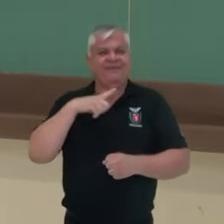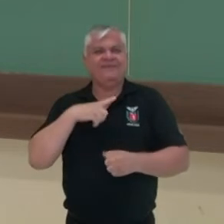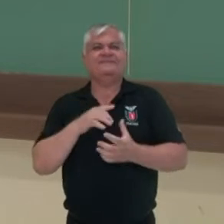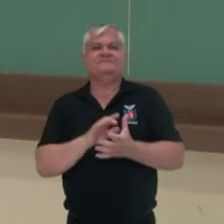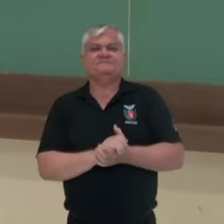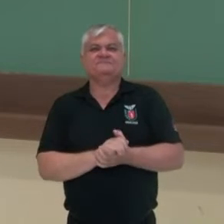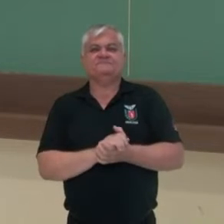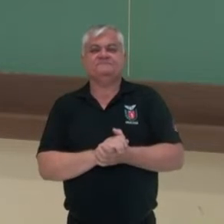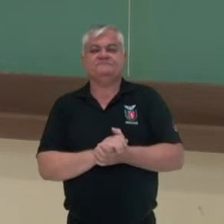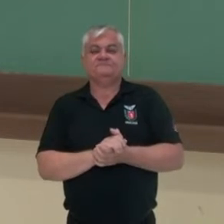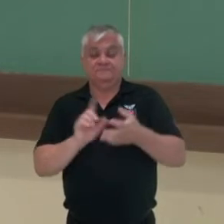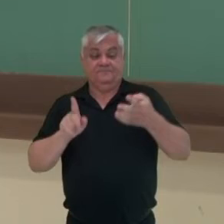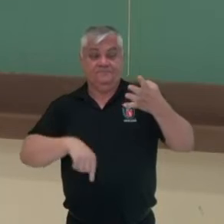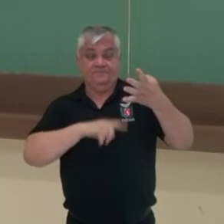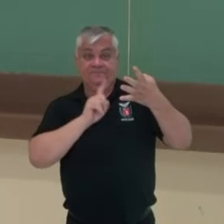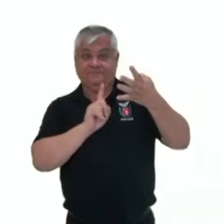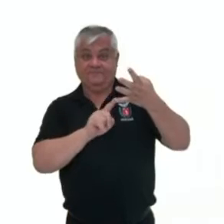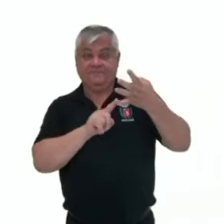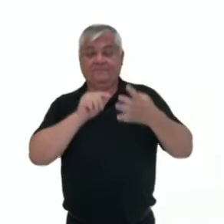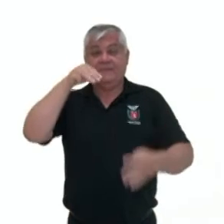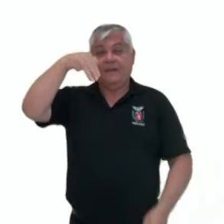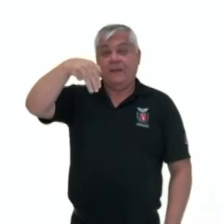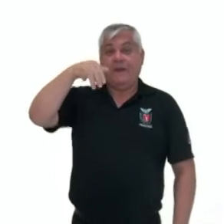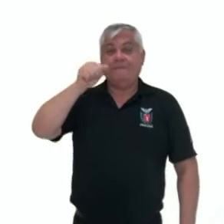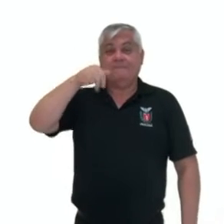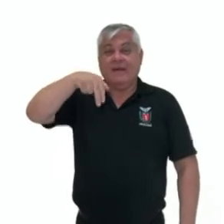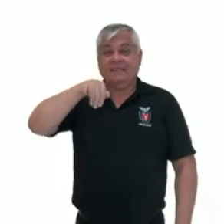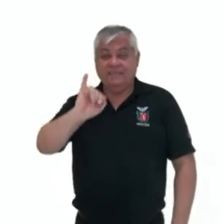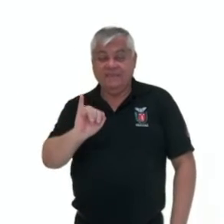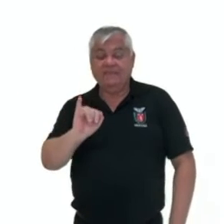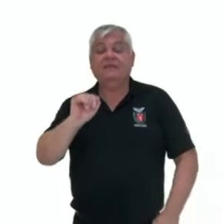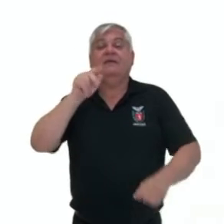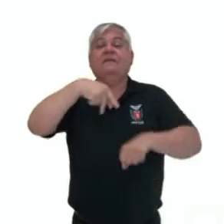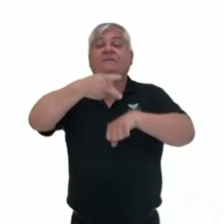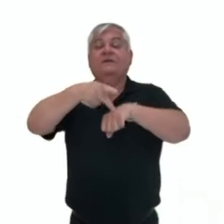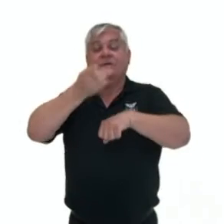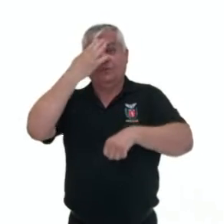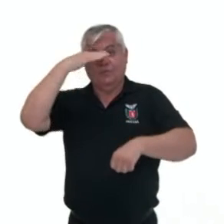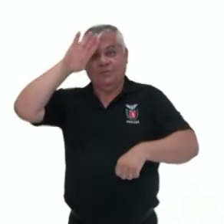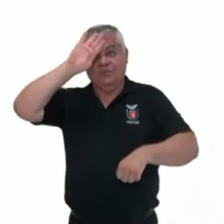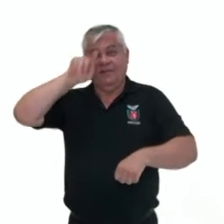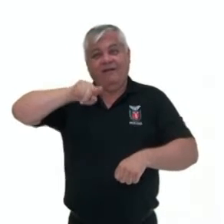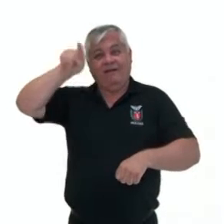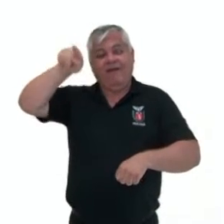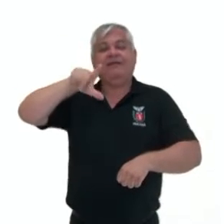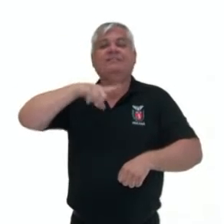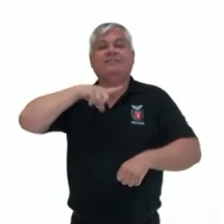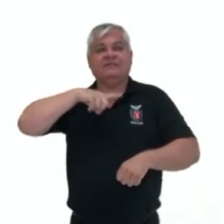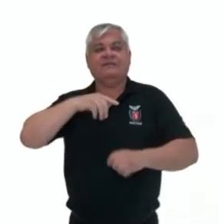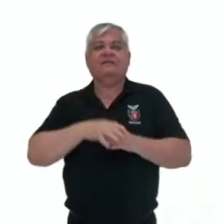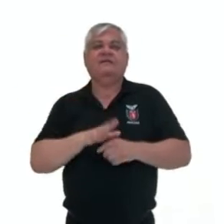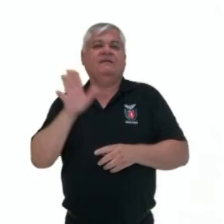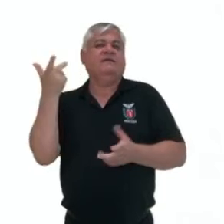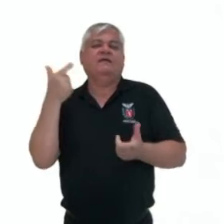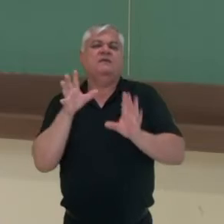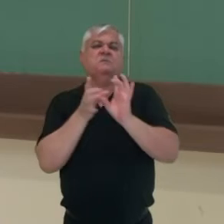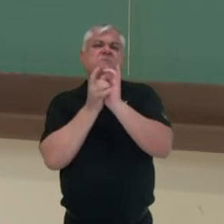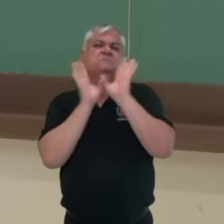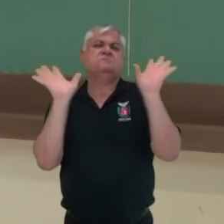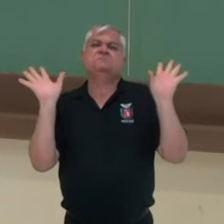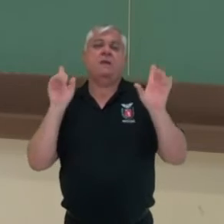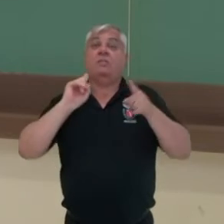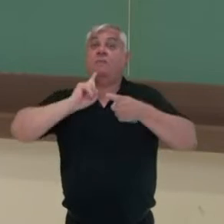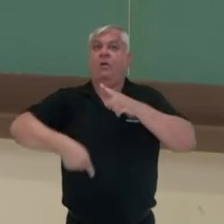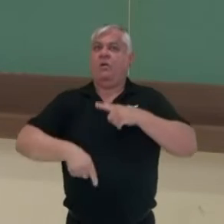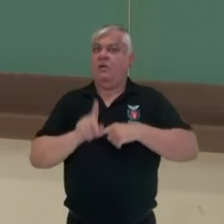Mani nasceu na Cuba, né? Em Cuba, é clandestino, então o que quer dizer clandestino? Aqui era